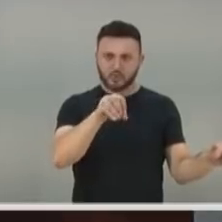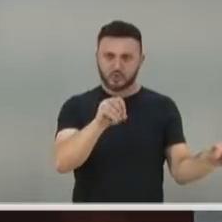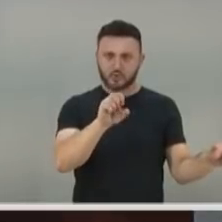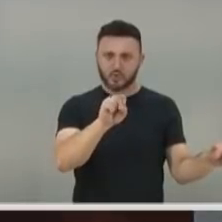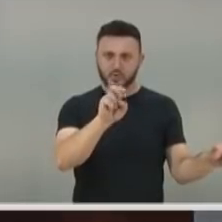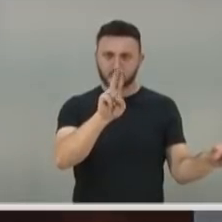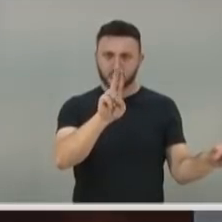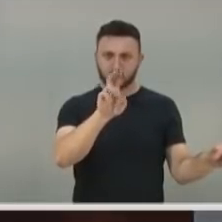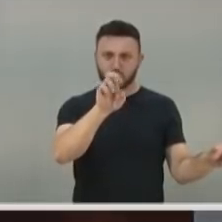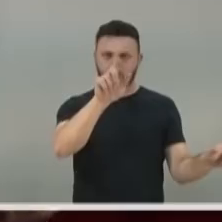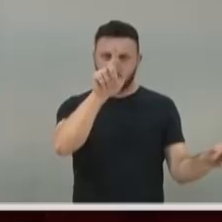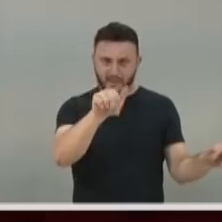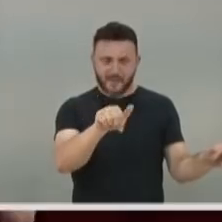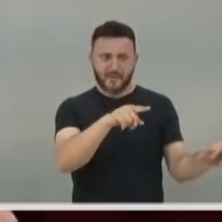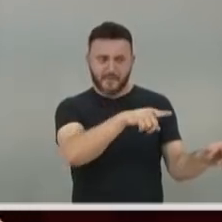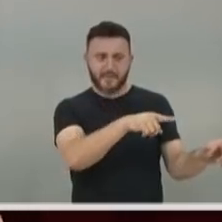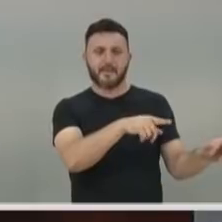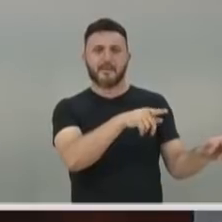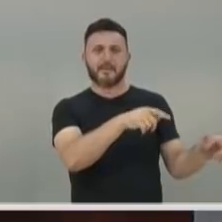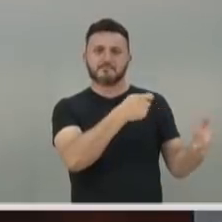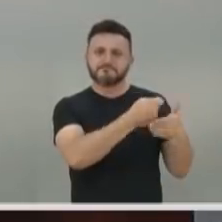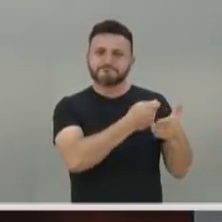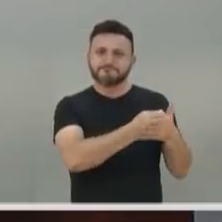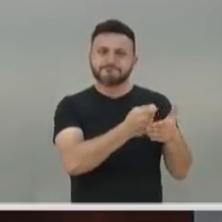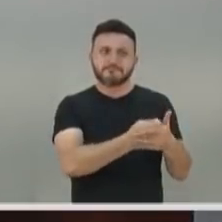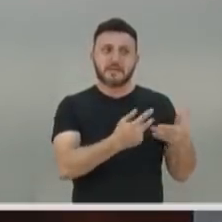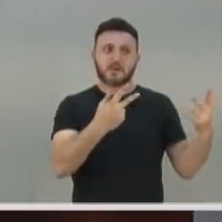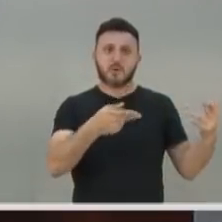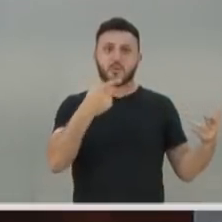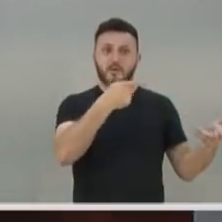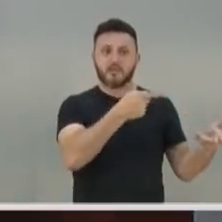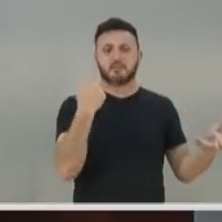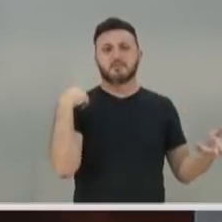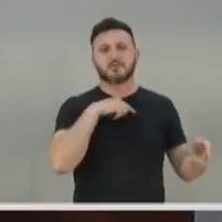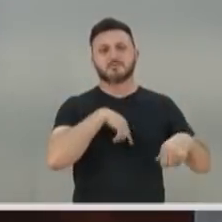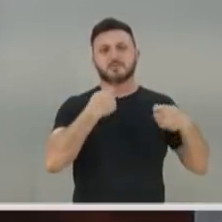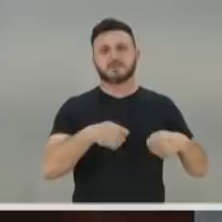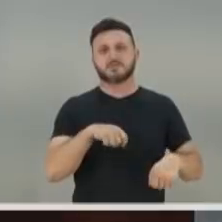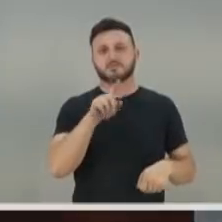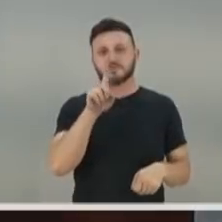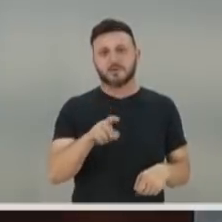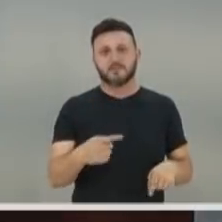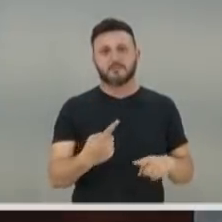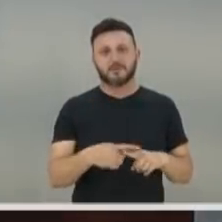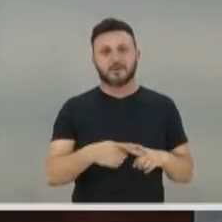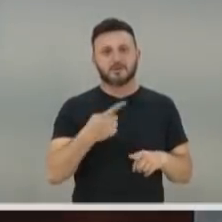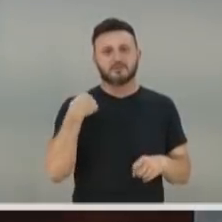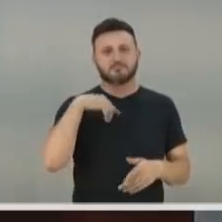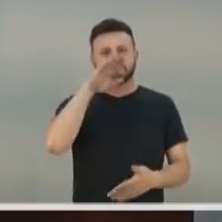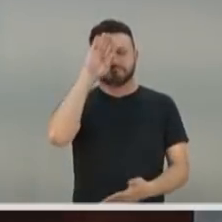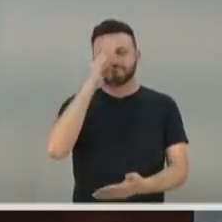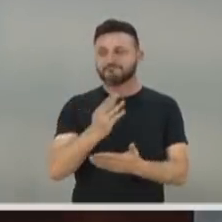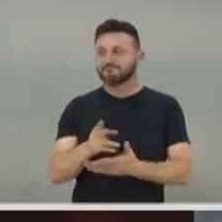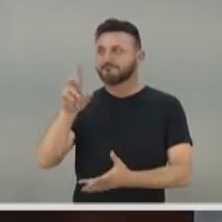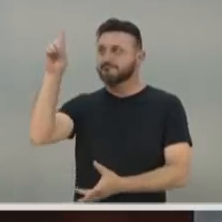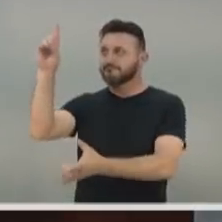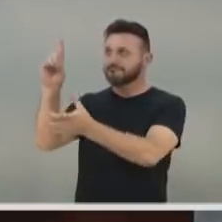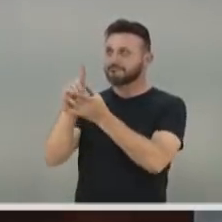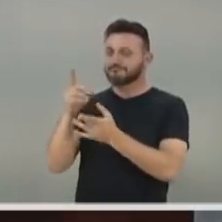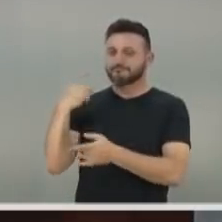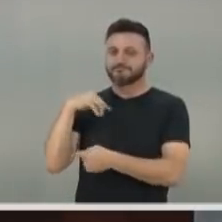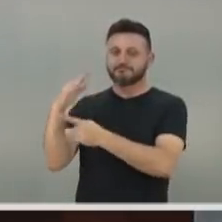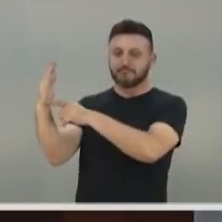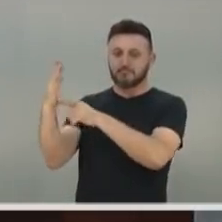hoje devemos ser um novo Josué. Acreditar na palavra, na promessa e na presença de Deus que se manifesta